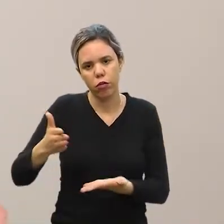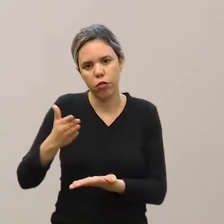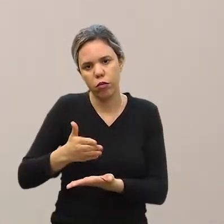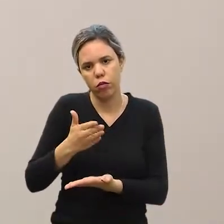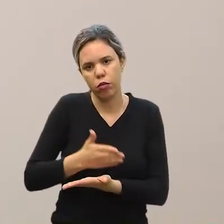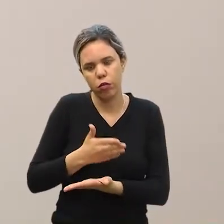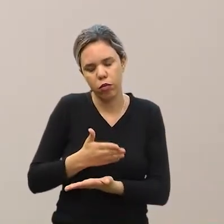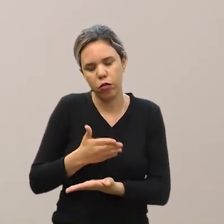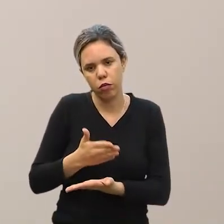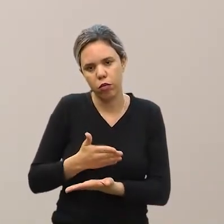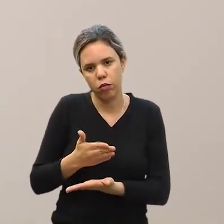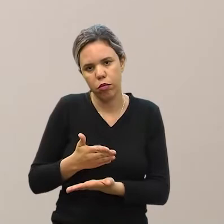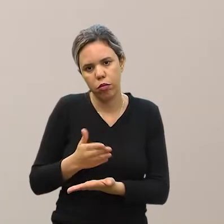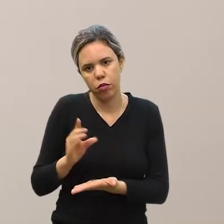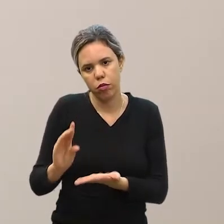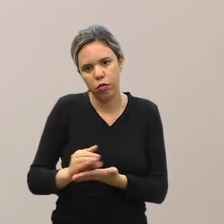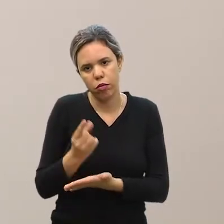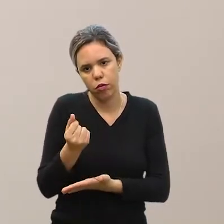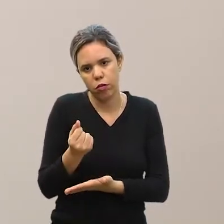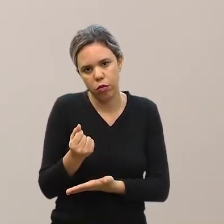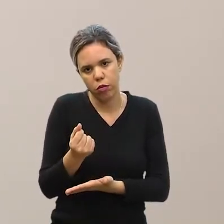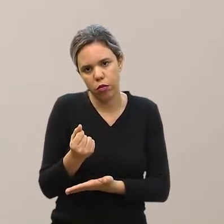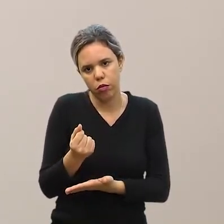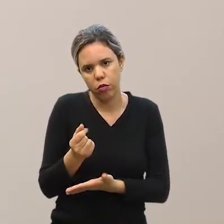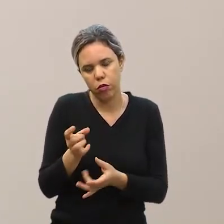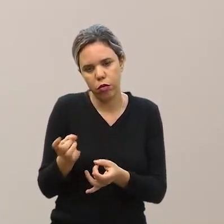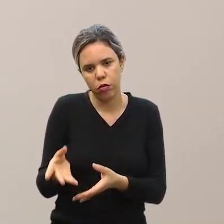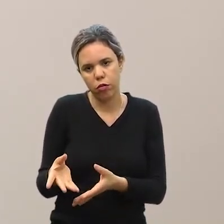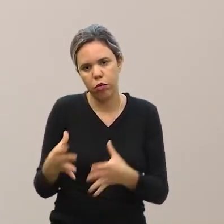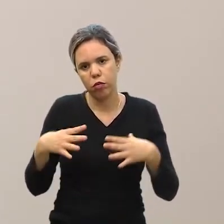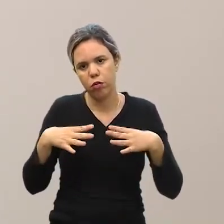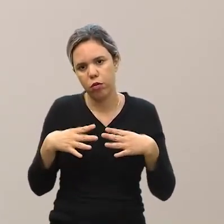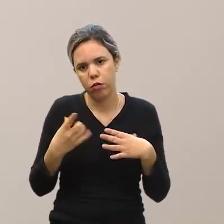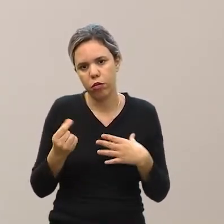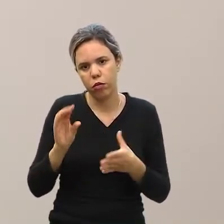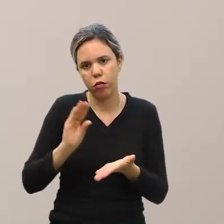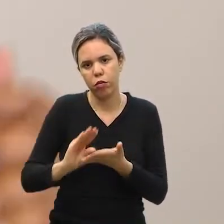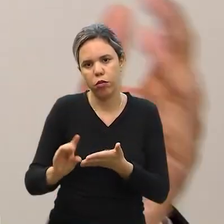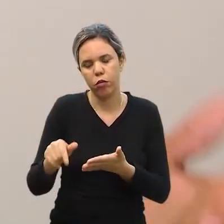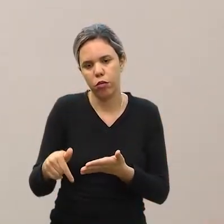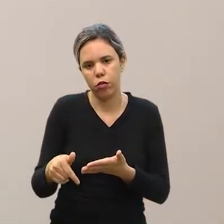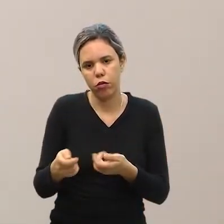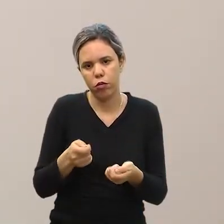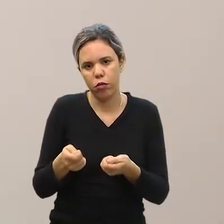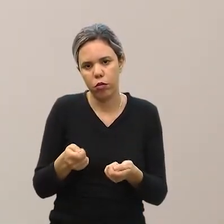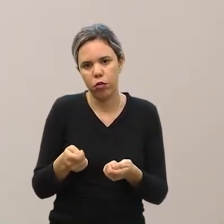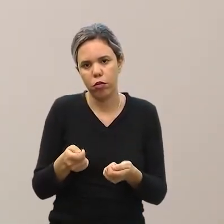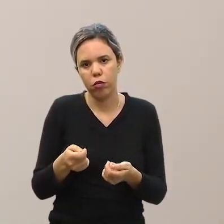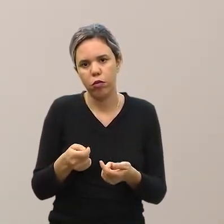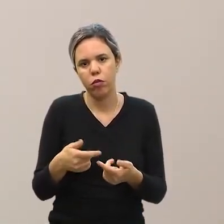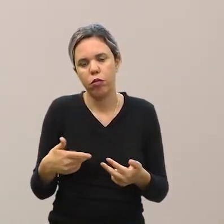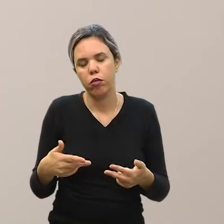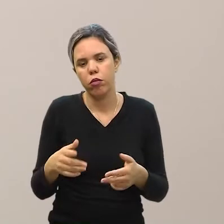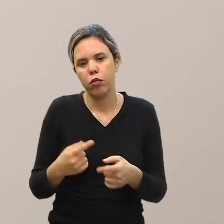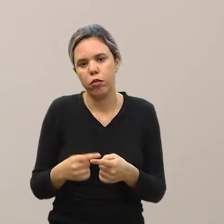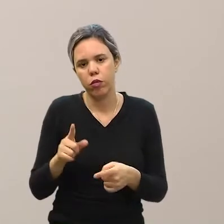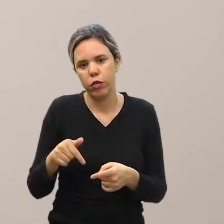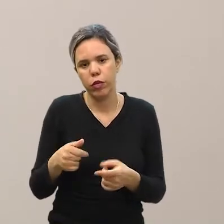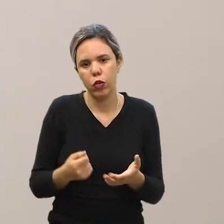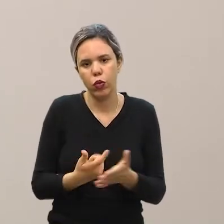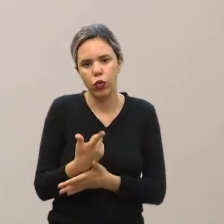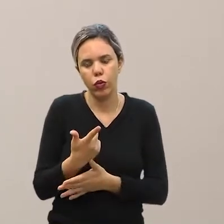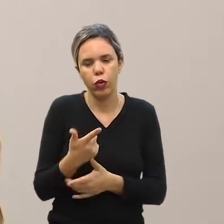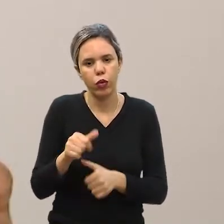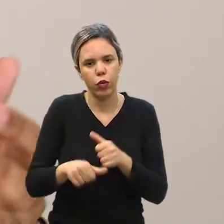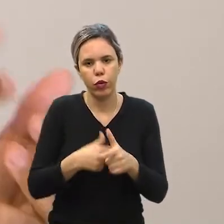vamos supor que seja parcelado, cabe no orçamento, sempre deixa uma folga dentro do seu orçamento para lidar com imprevistos, porque assim aquela compra